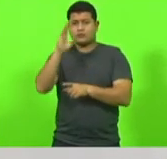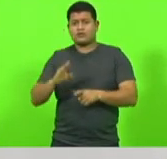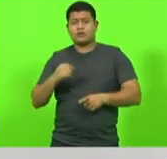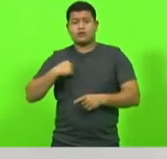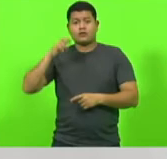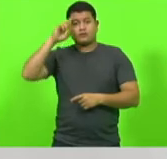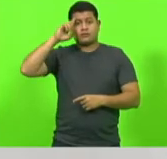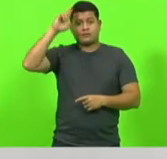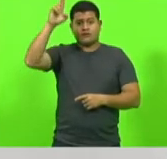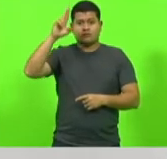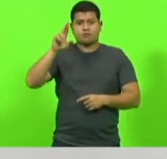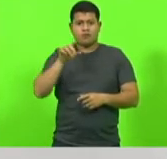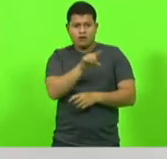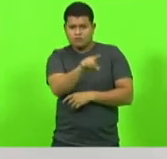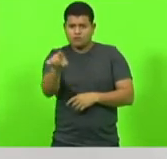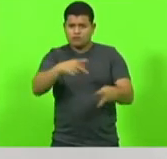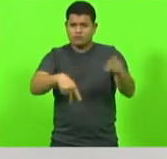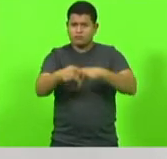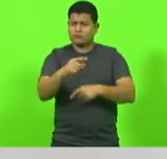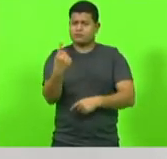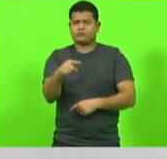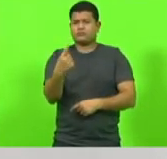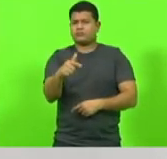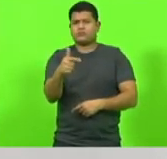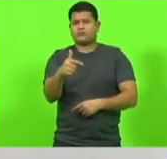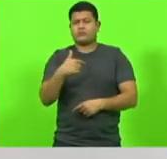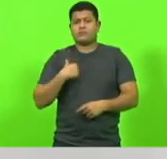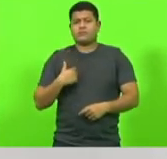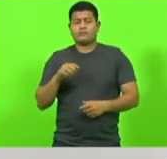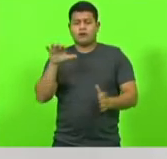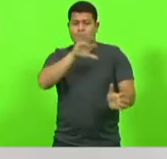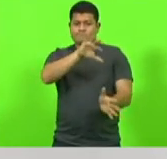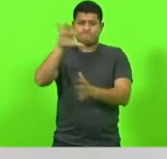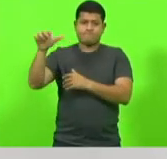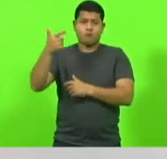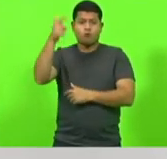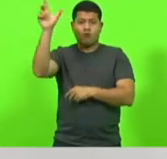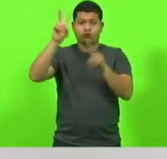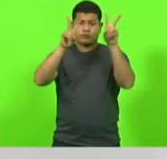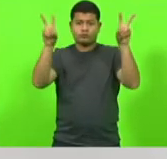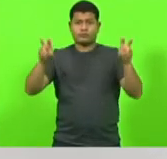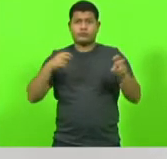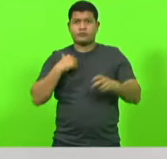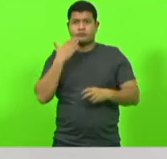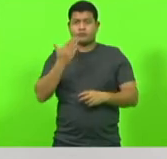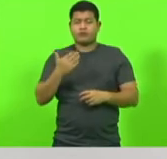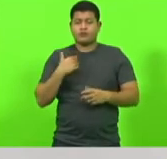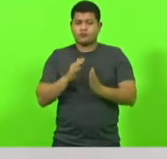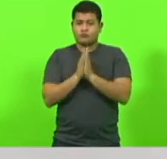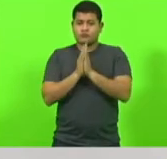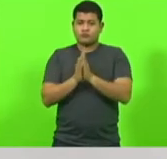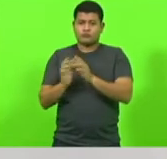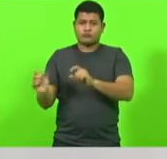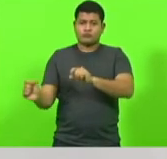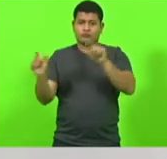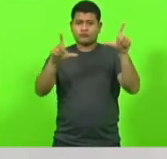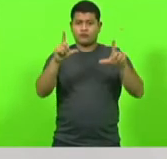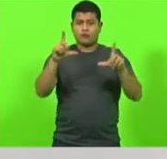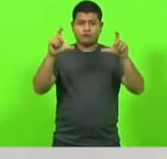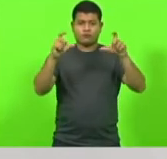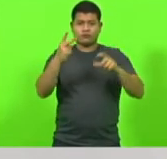ter certeza disso. Quero falar sobre um outro assunto também. Eu peço que coloque, por favor, a segunda foto.